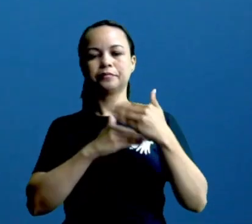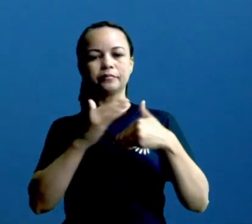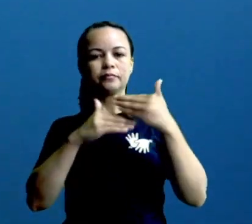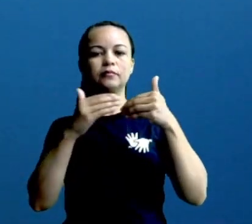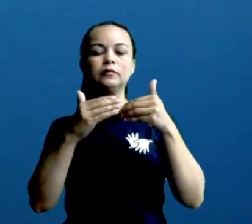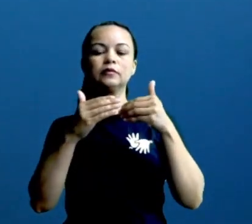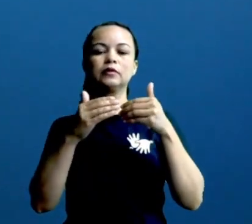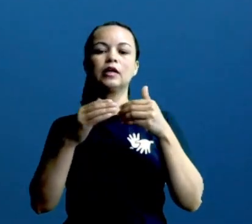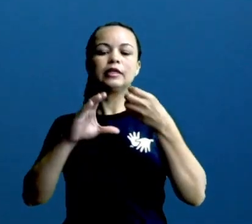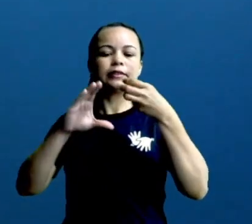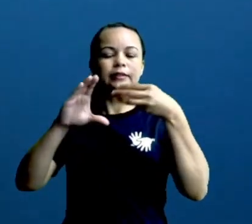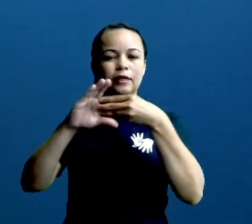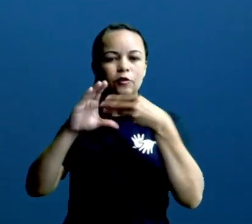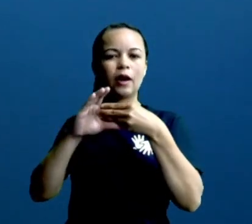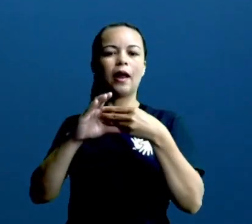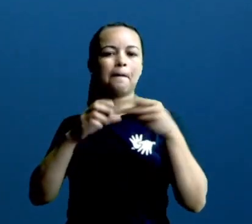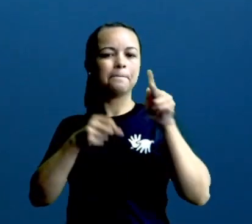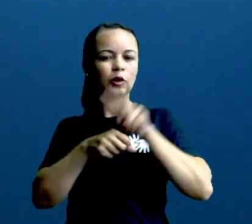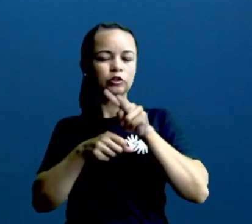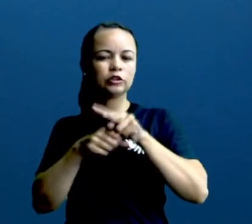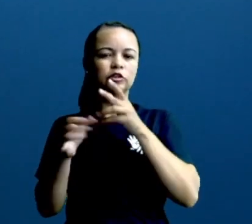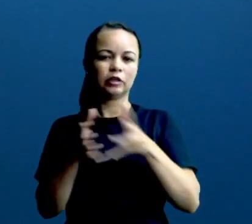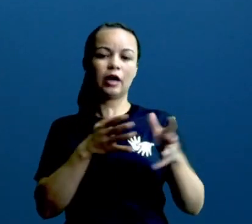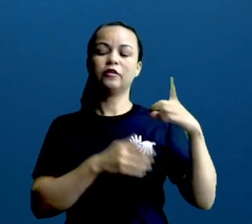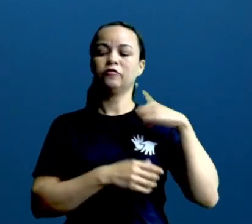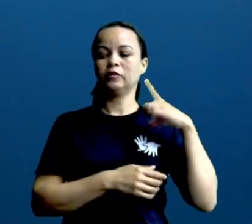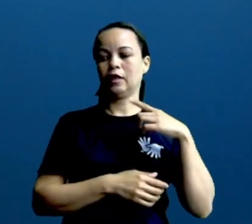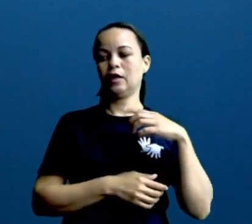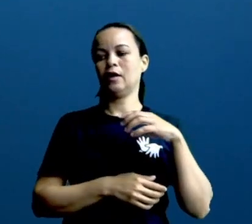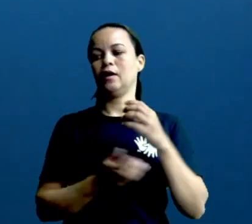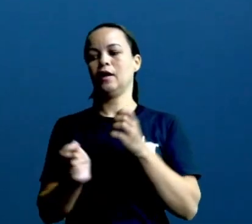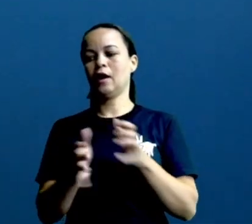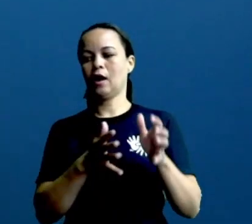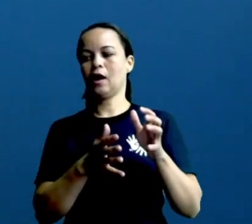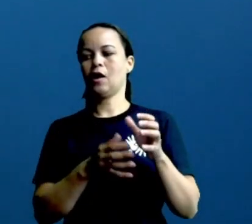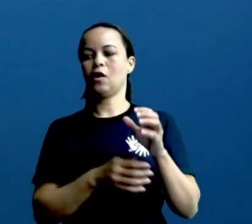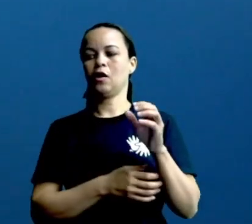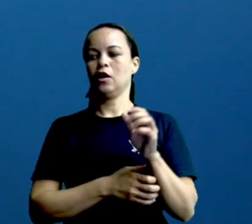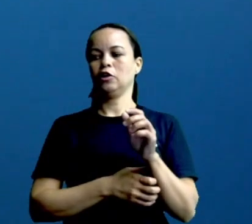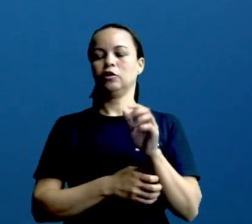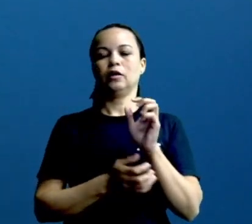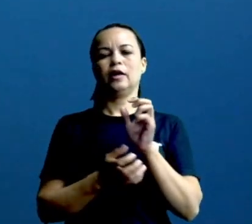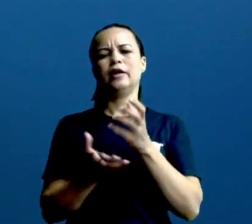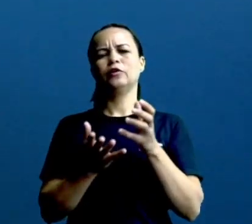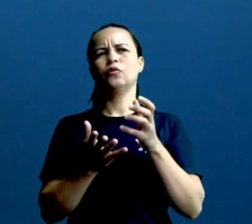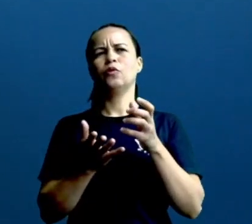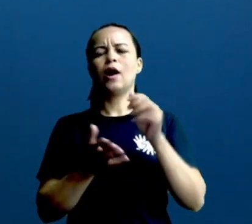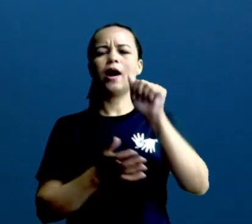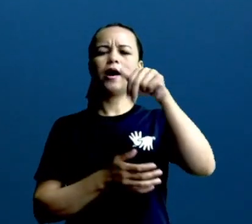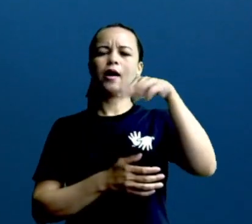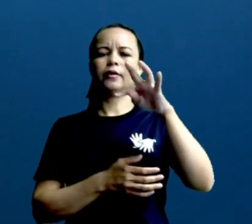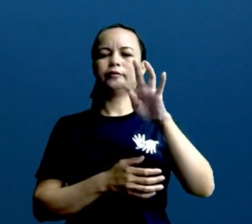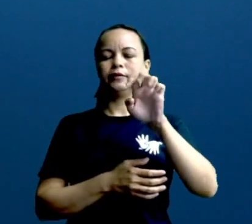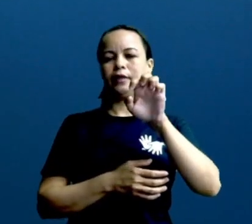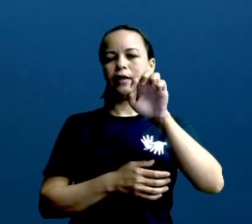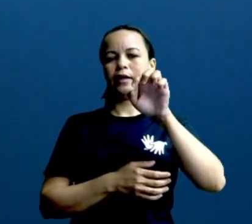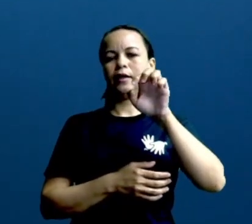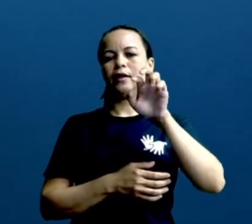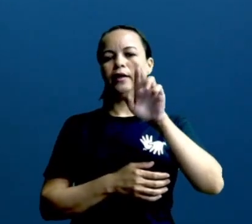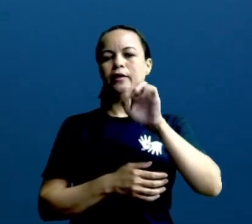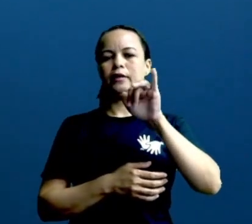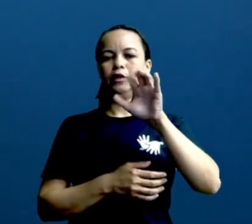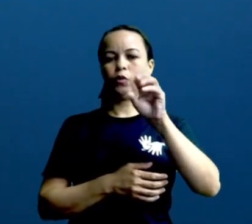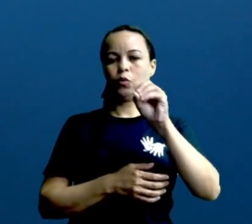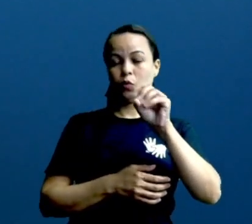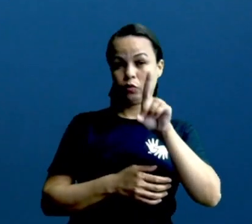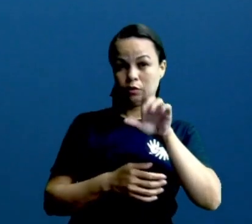protegido. E aí vai surgir o arquigônio, que vai produzir o óvulo feminino, a oosfera, e os anterídeos, que vão produzir o anterozoide,